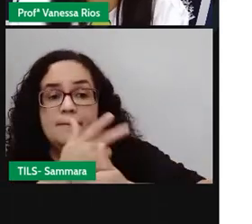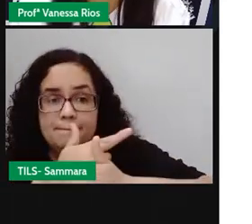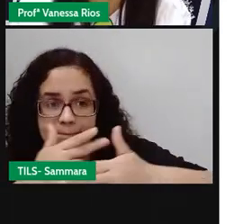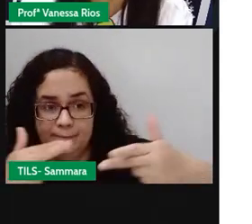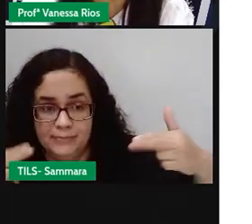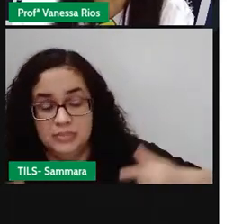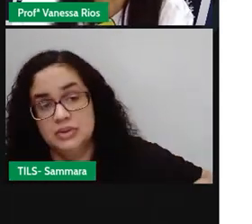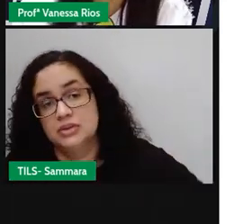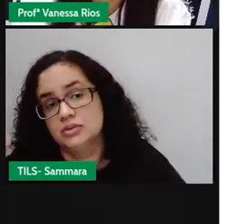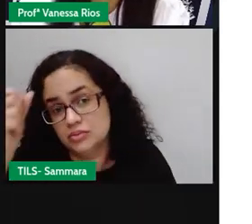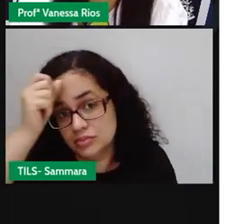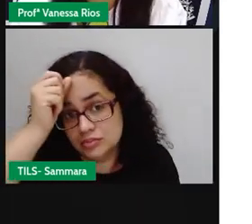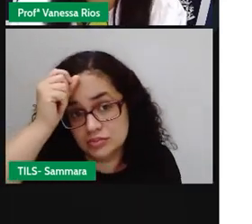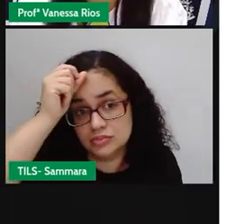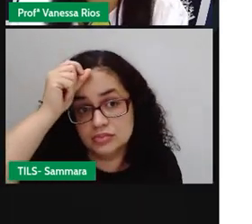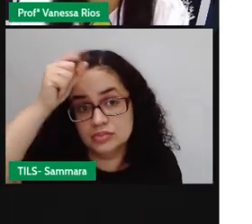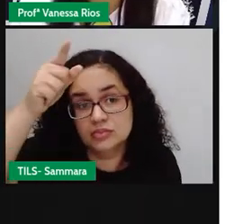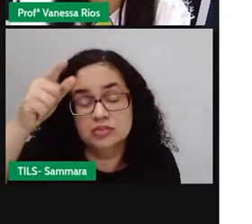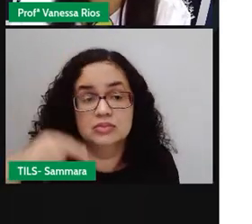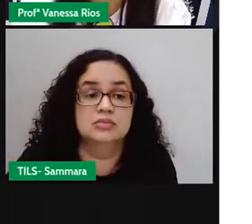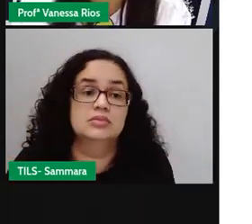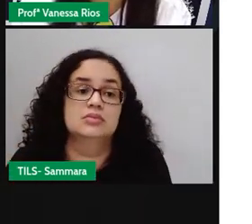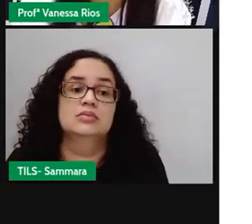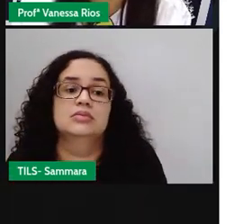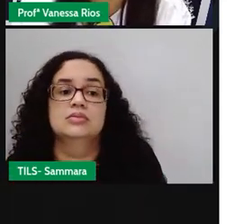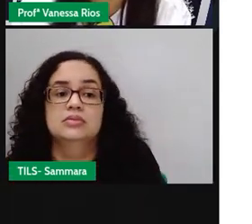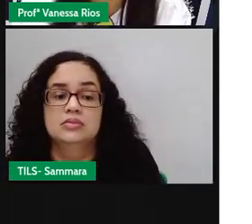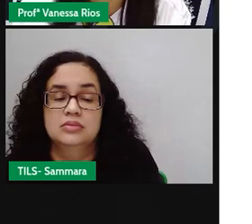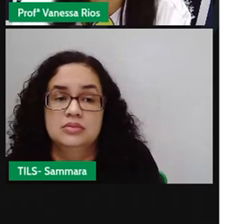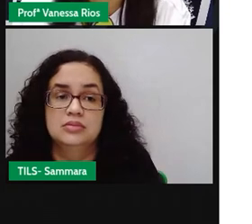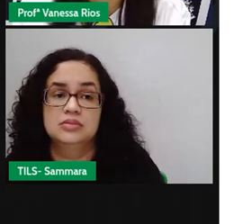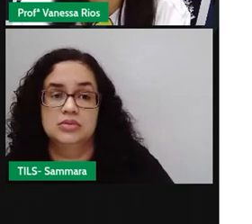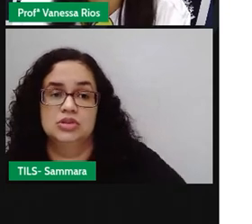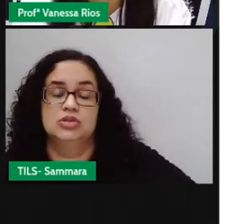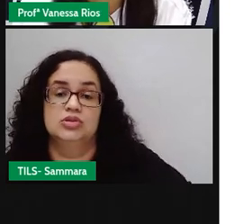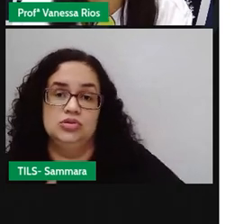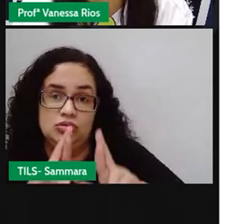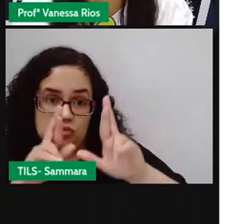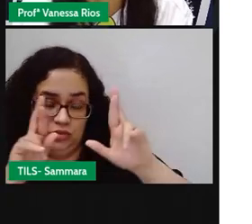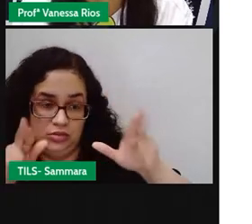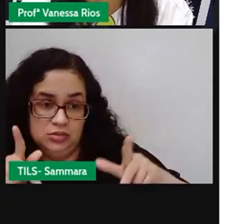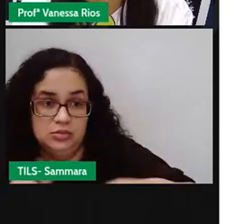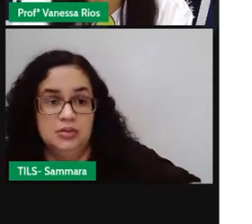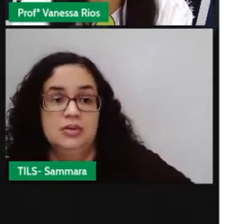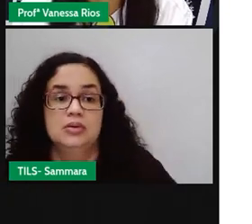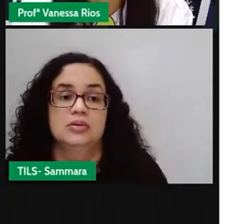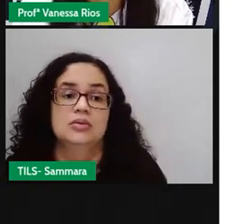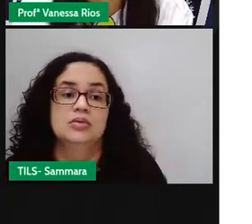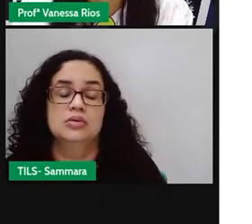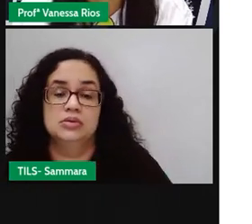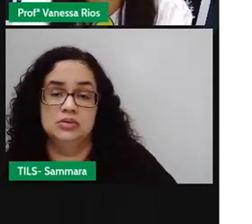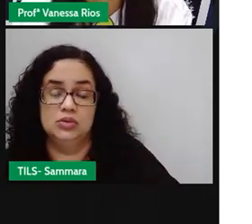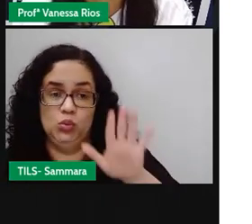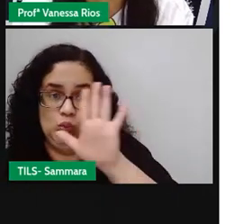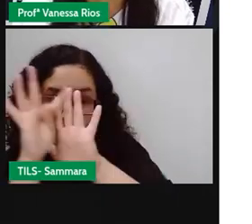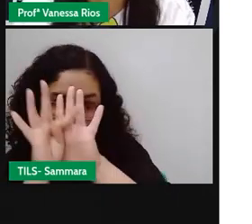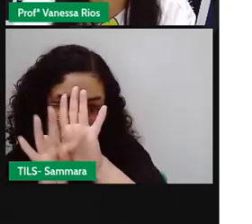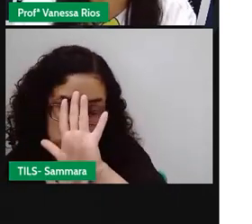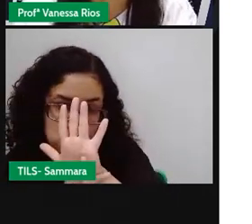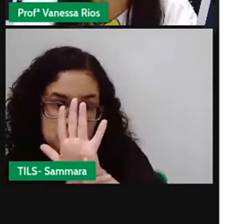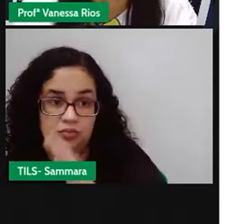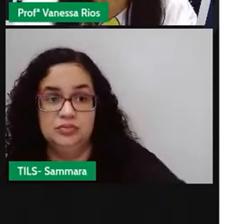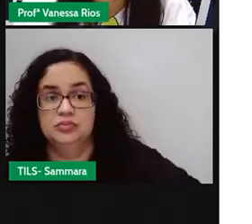várias e várias ideias, né? De como o final pode terminar de uma forma diferente, sem perder o contexto, né? Sem